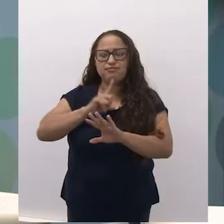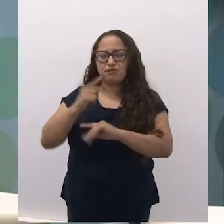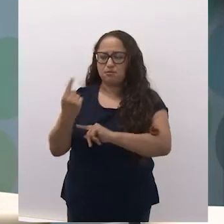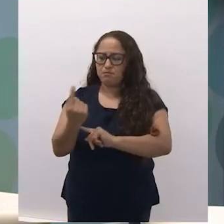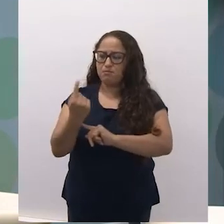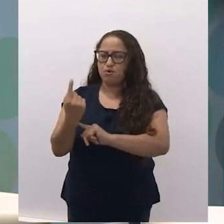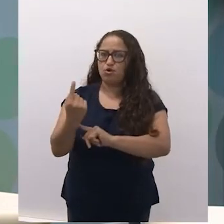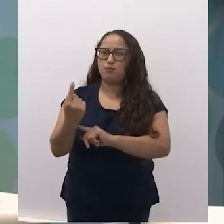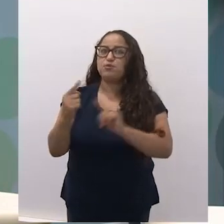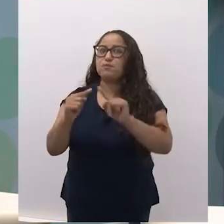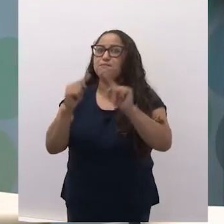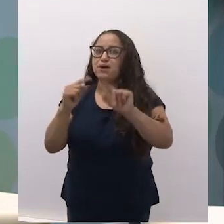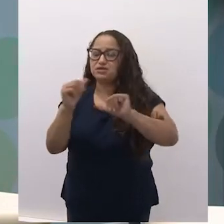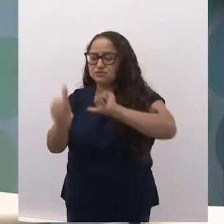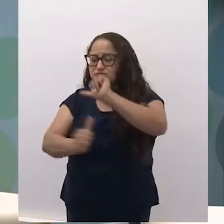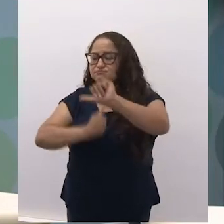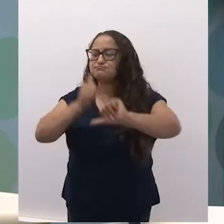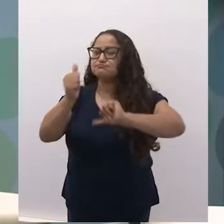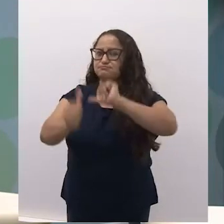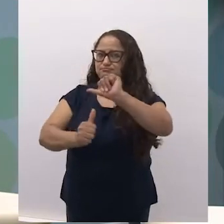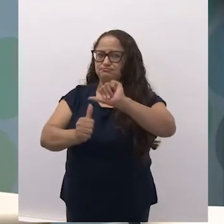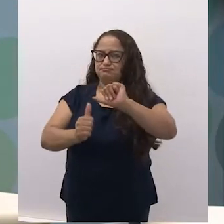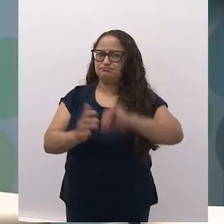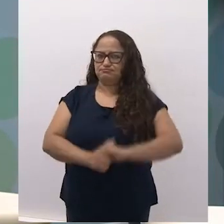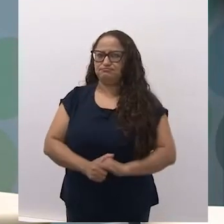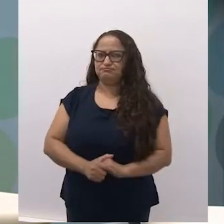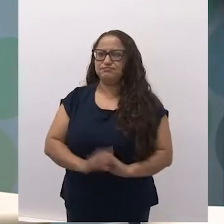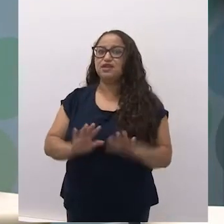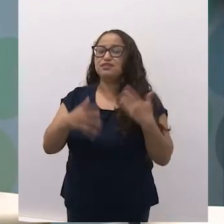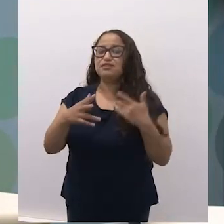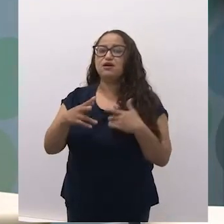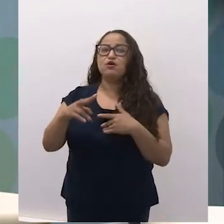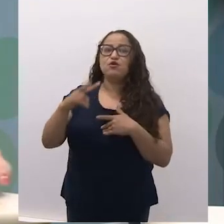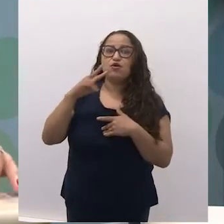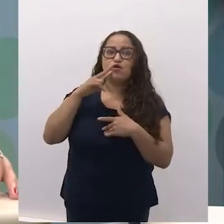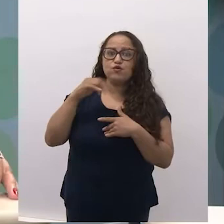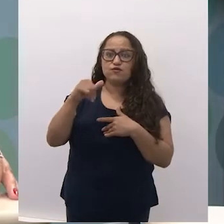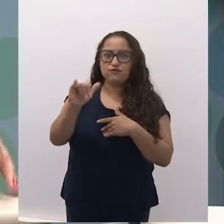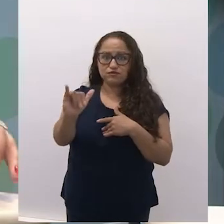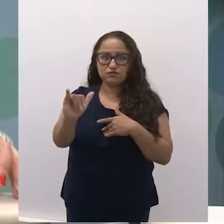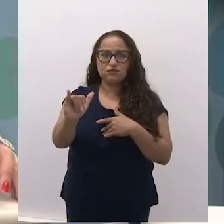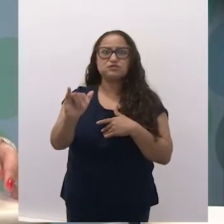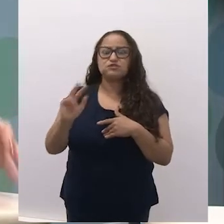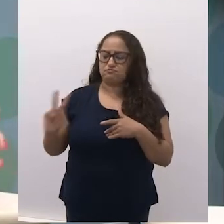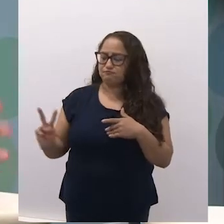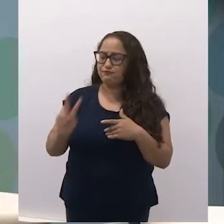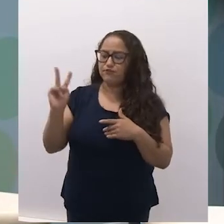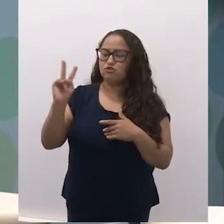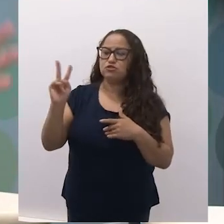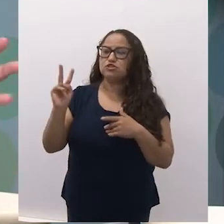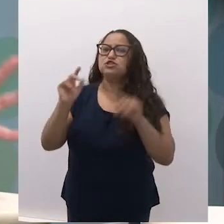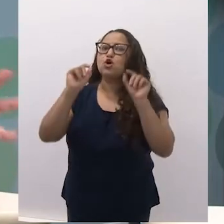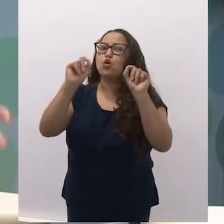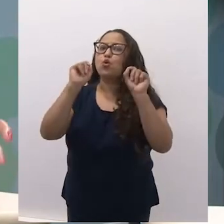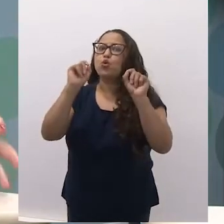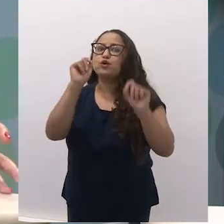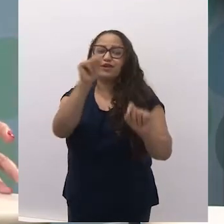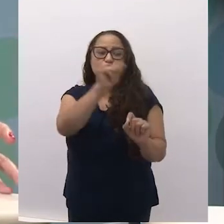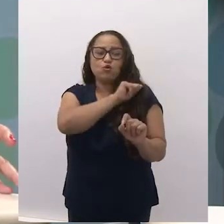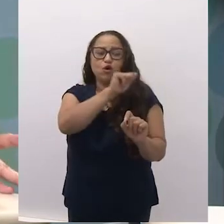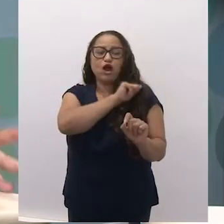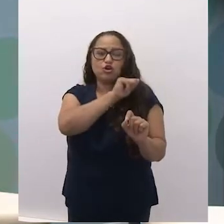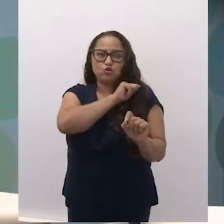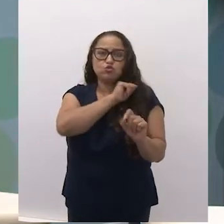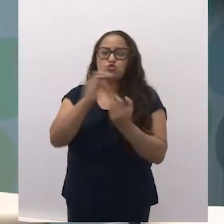e transformado. Então, nesse caso, o Levi Vygotsky, ele valoriza muito que o estudante, que a criança e